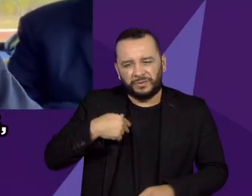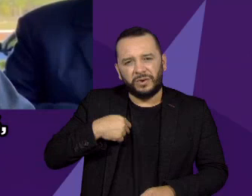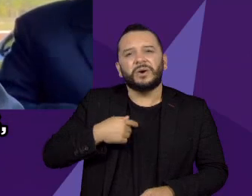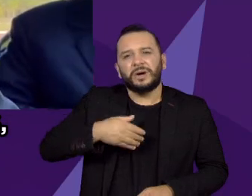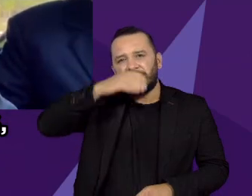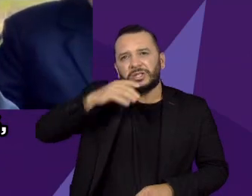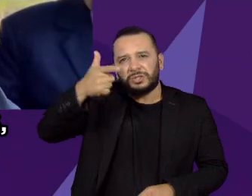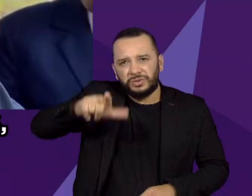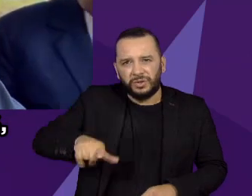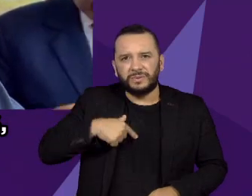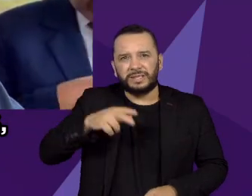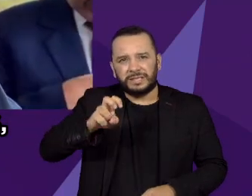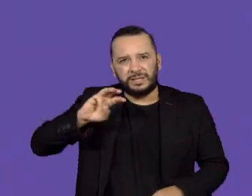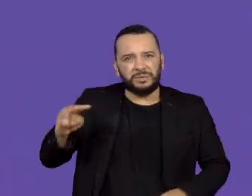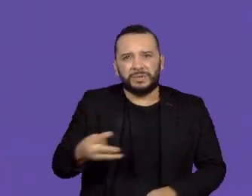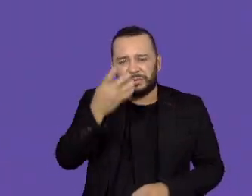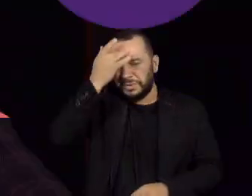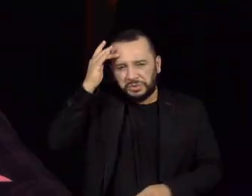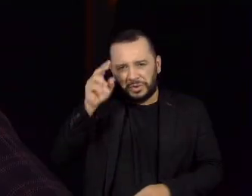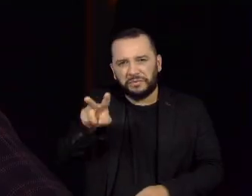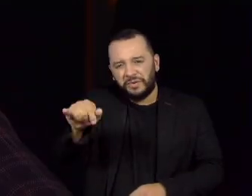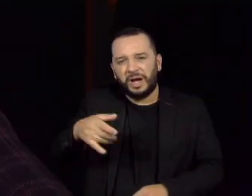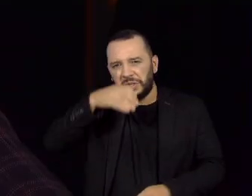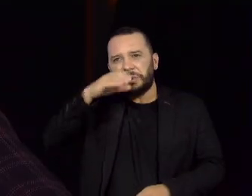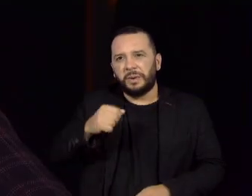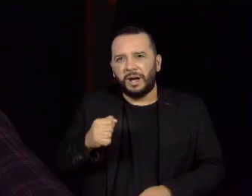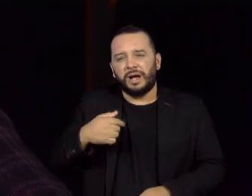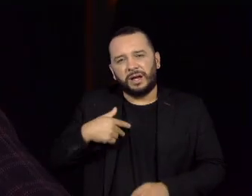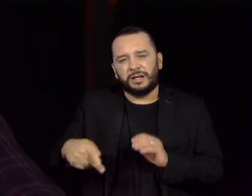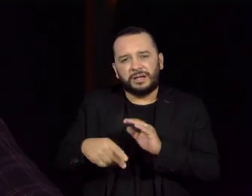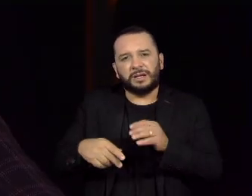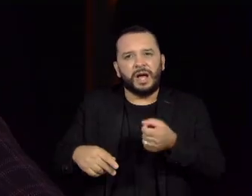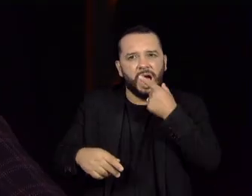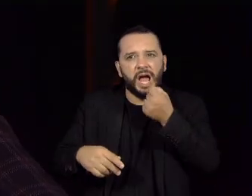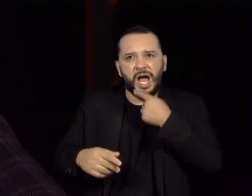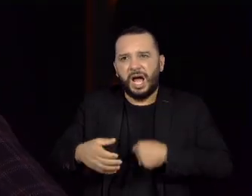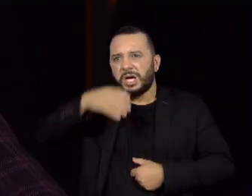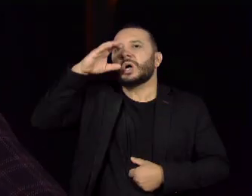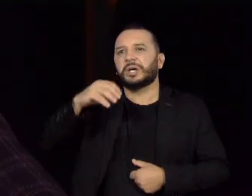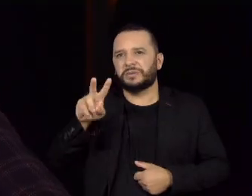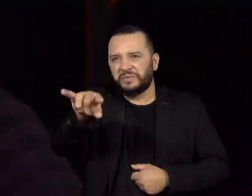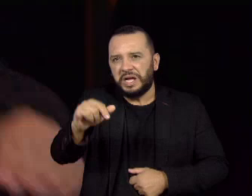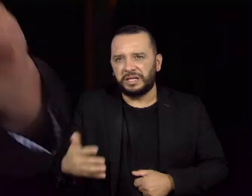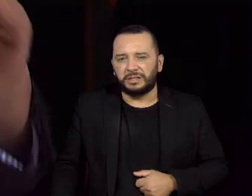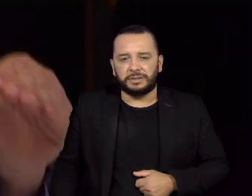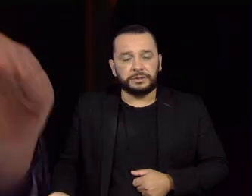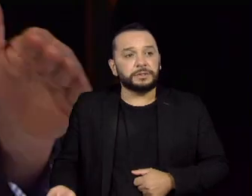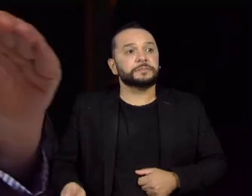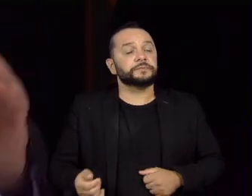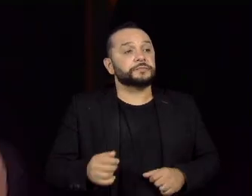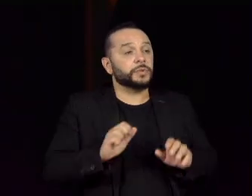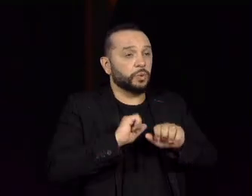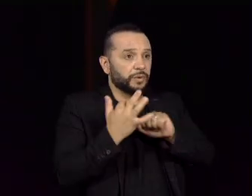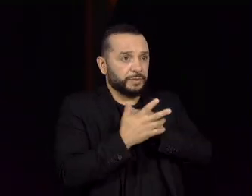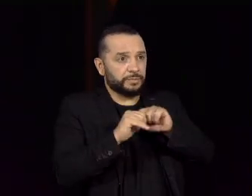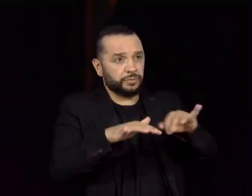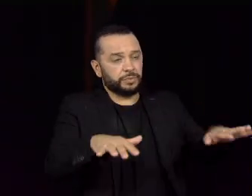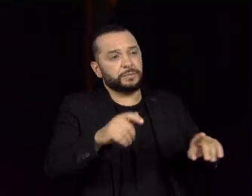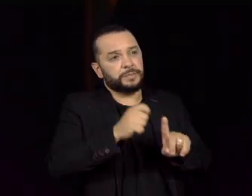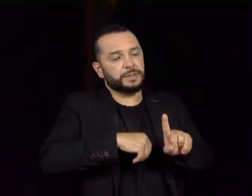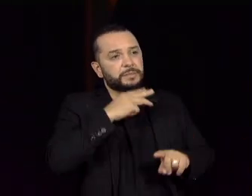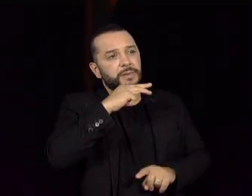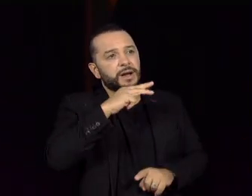assim como milhões de pessoas. Uhul! O coronavírus chegou ao Brasil em março. Um mês depois, você já